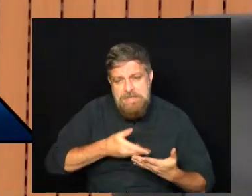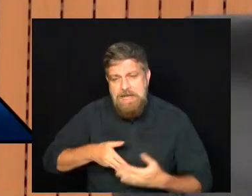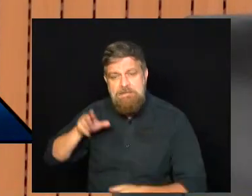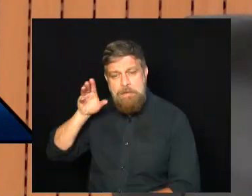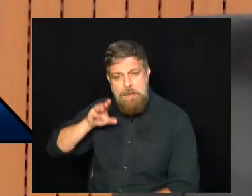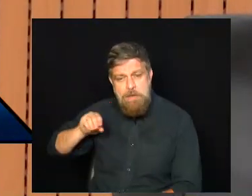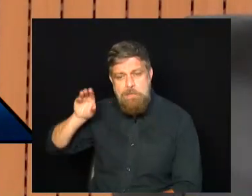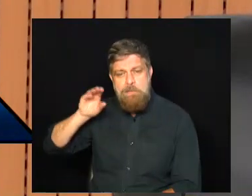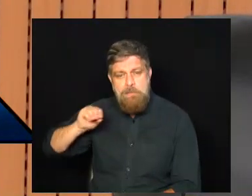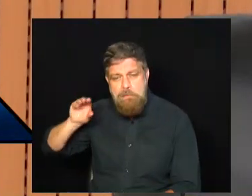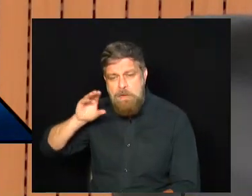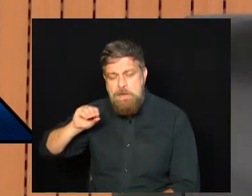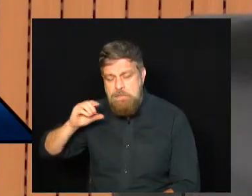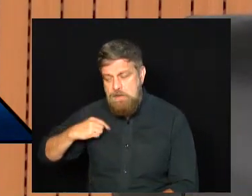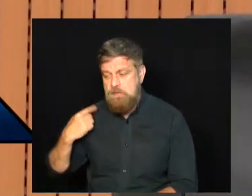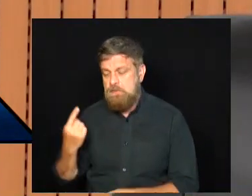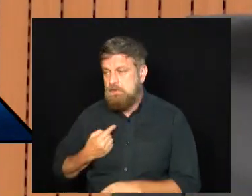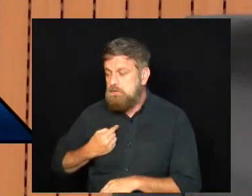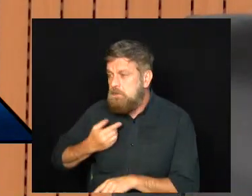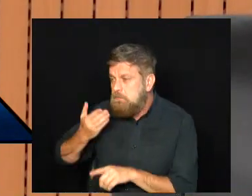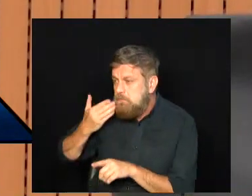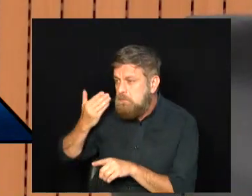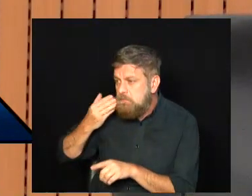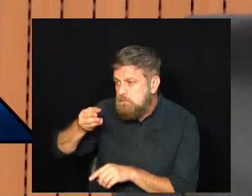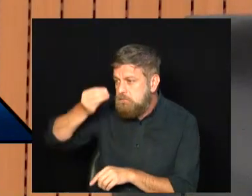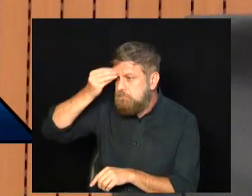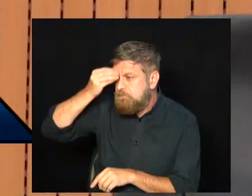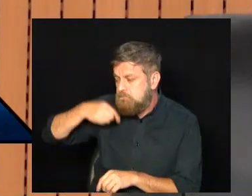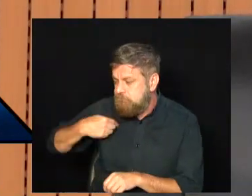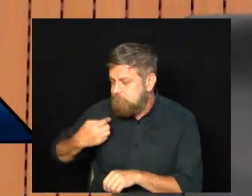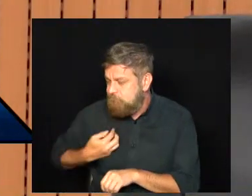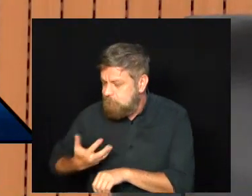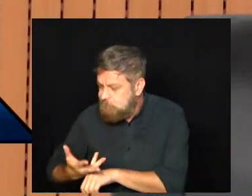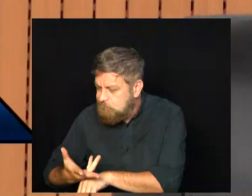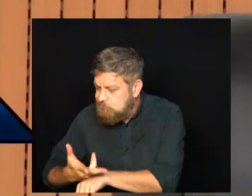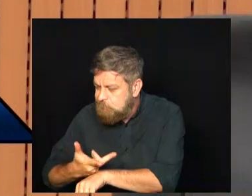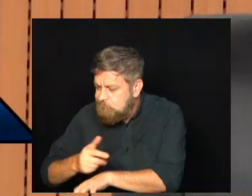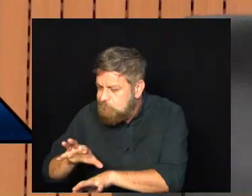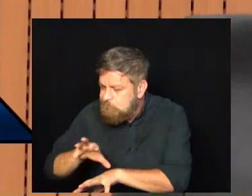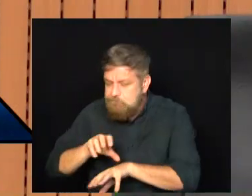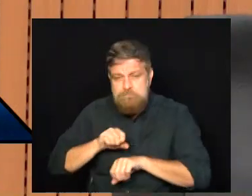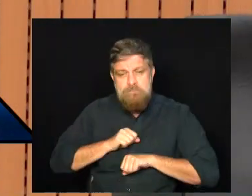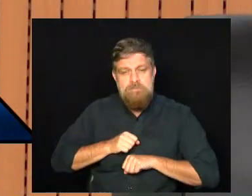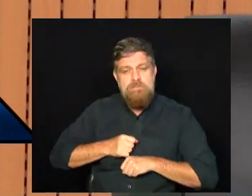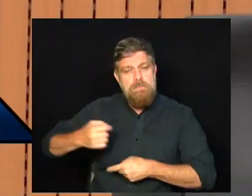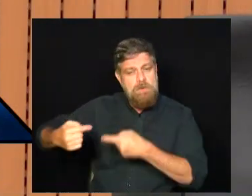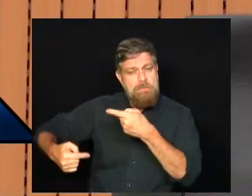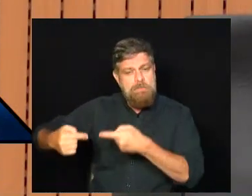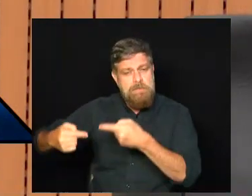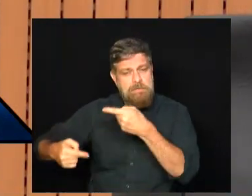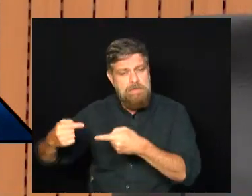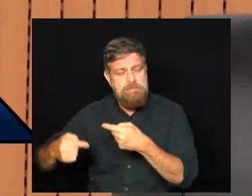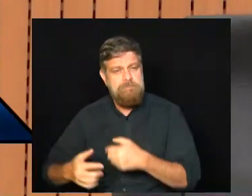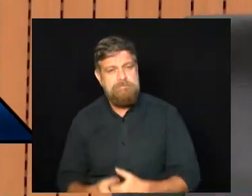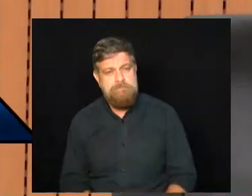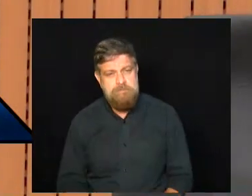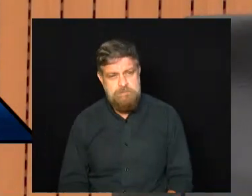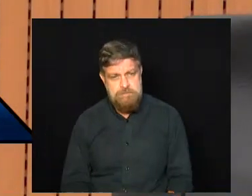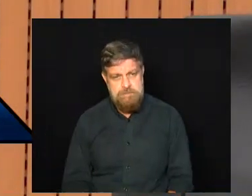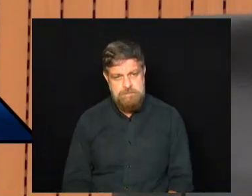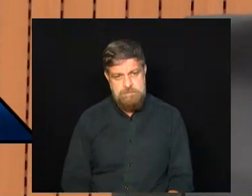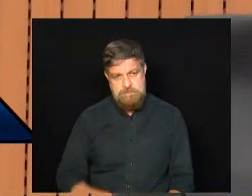especialista nesse tema, que vai trazer com riqueza esse debate. Eu vou